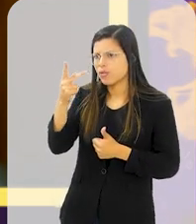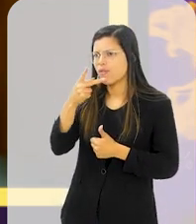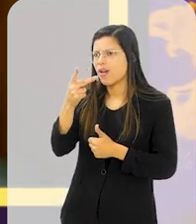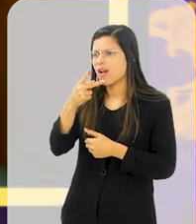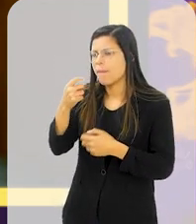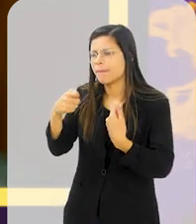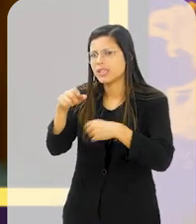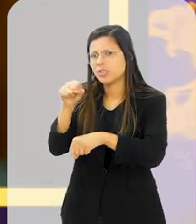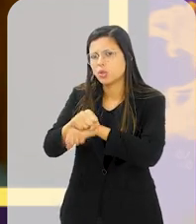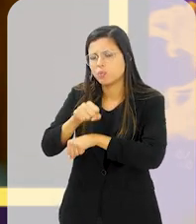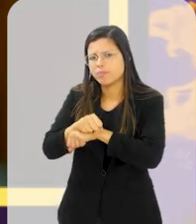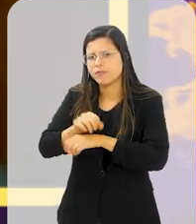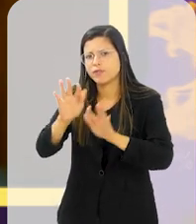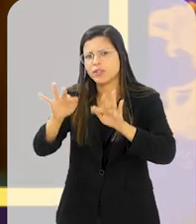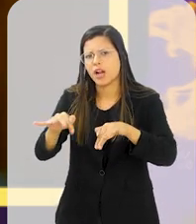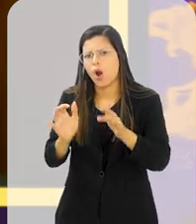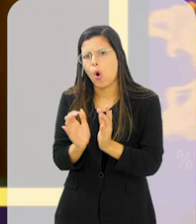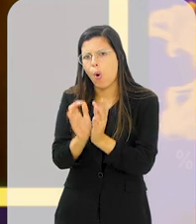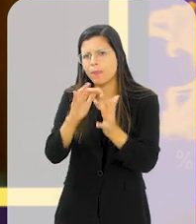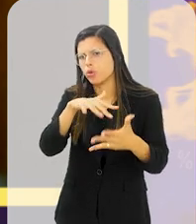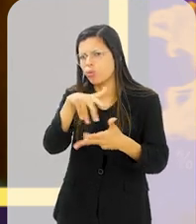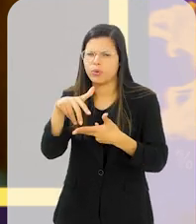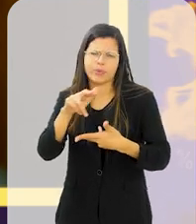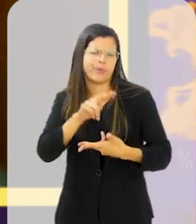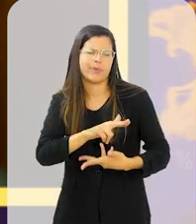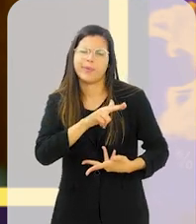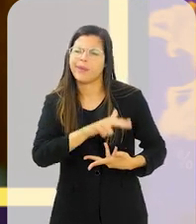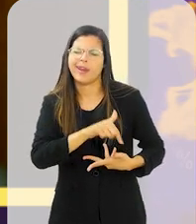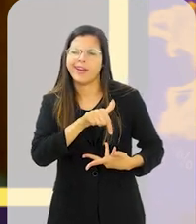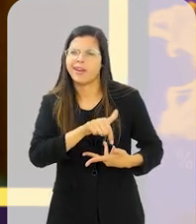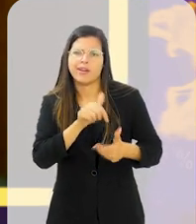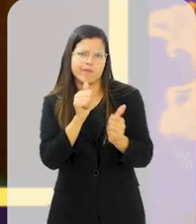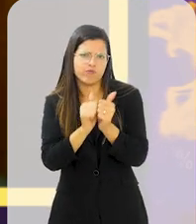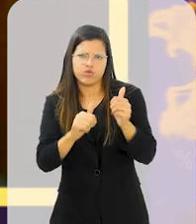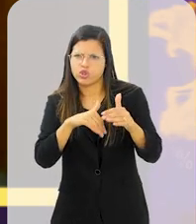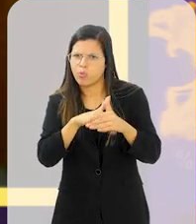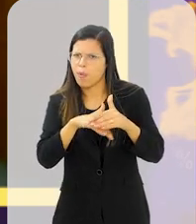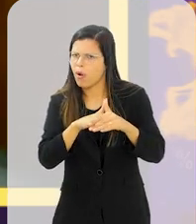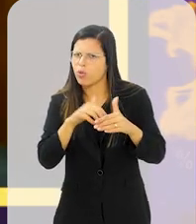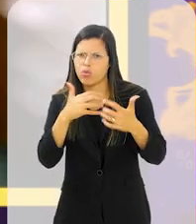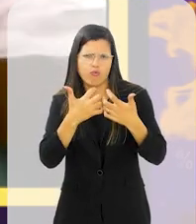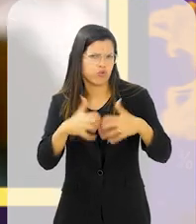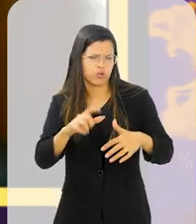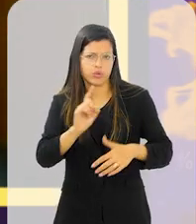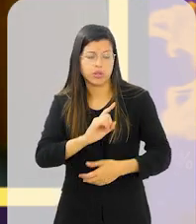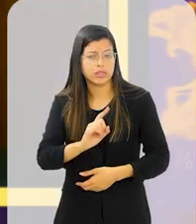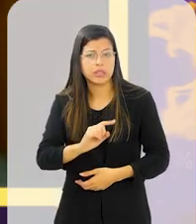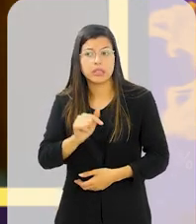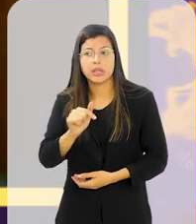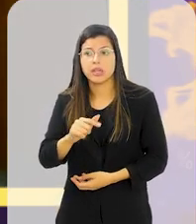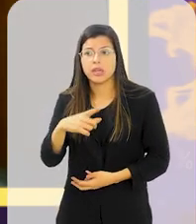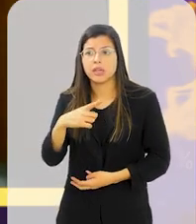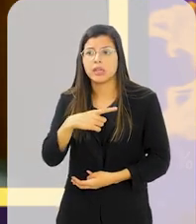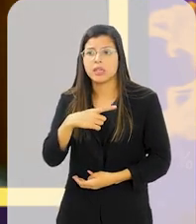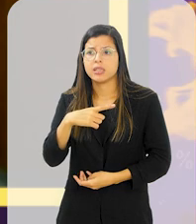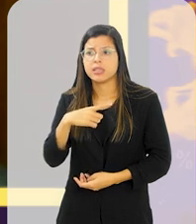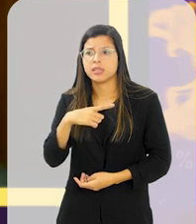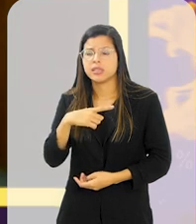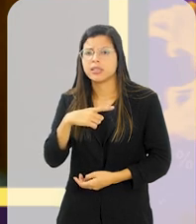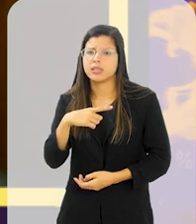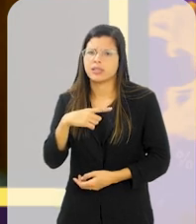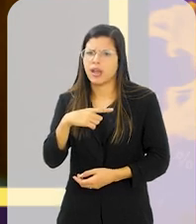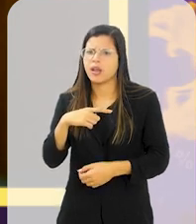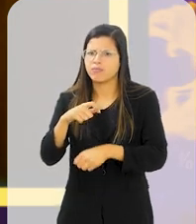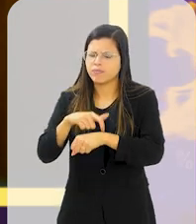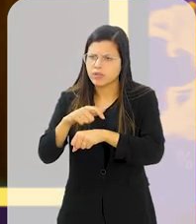tem que esperar terminar a Copa do Mundo para ver isso. Não, claro que não. Futebol não funciona assim, gente. Rui, você tem milhares de estrada.